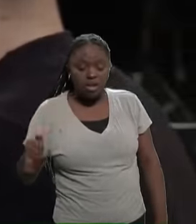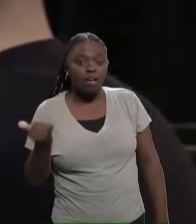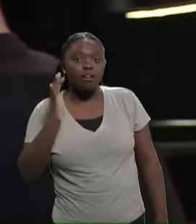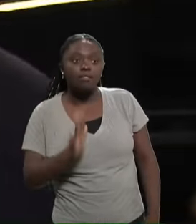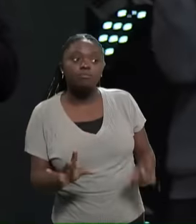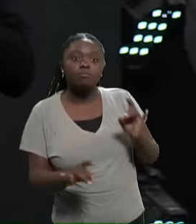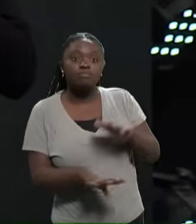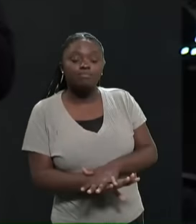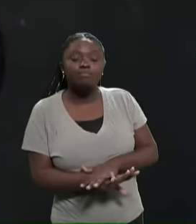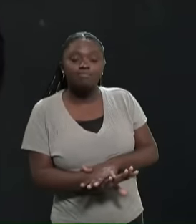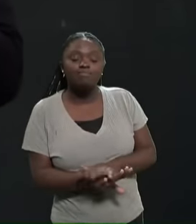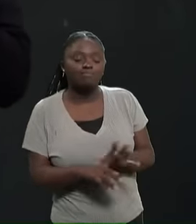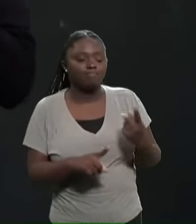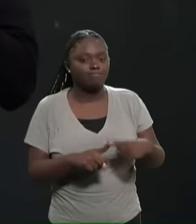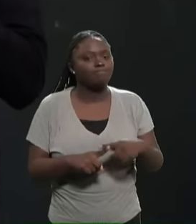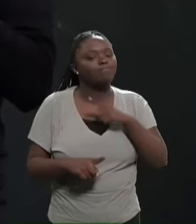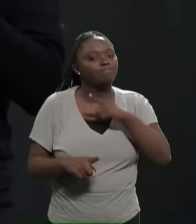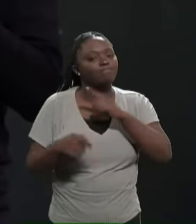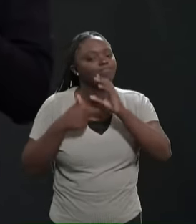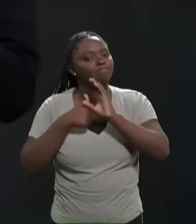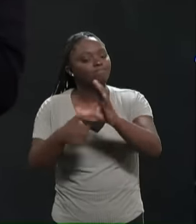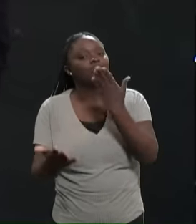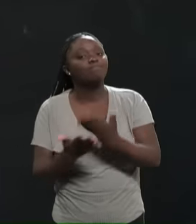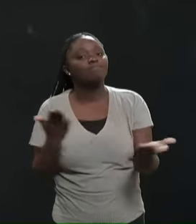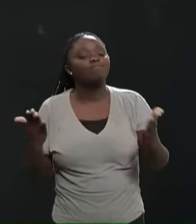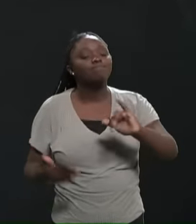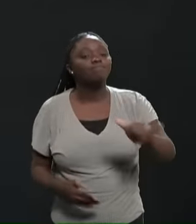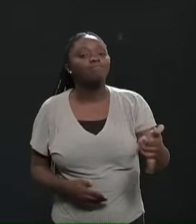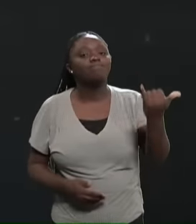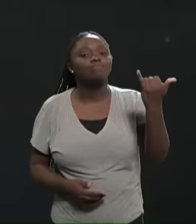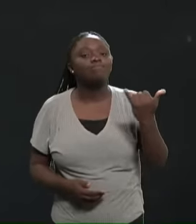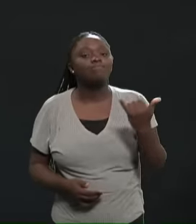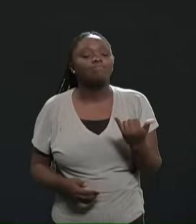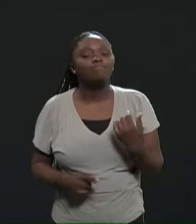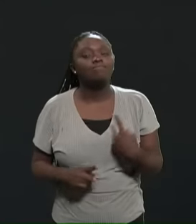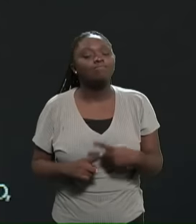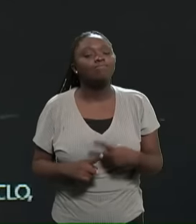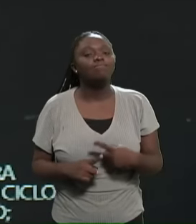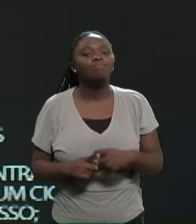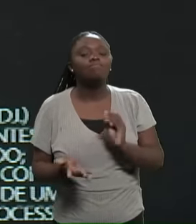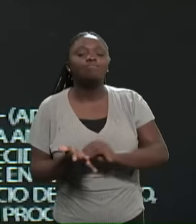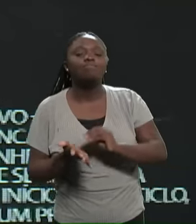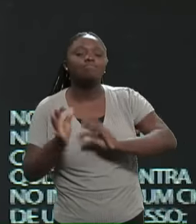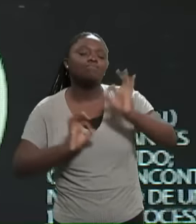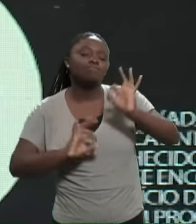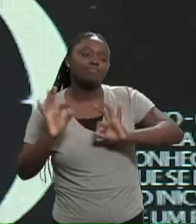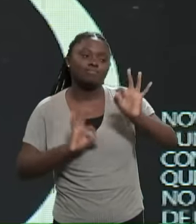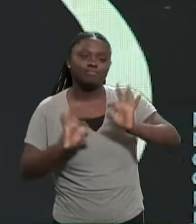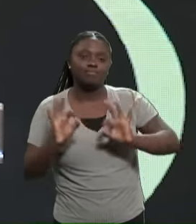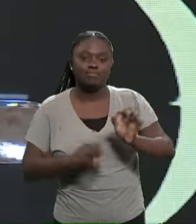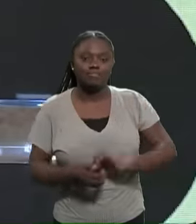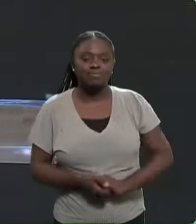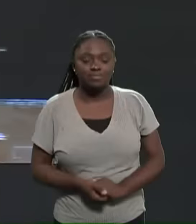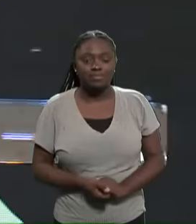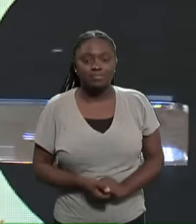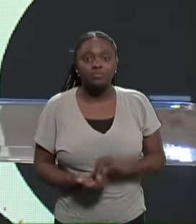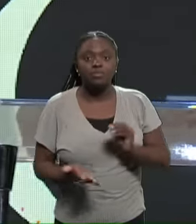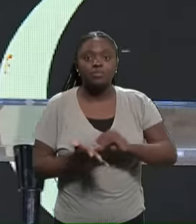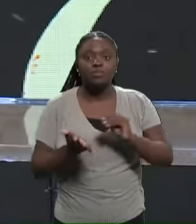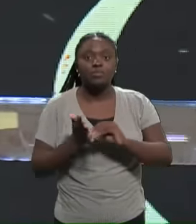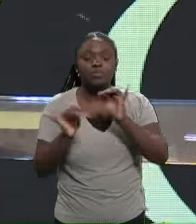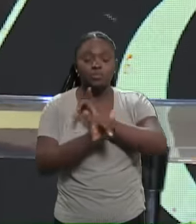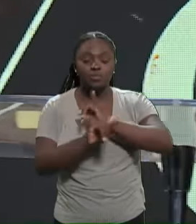pronto. Porque tem crente que perde oportunidade só por falta de preparação. A falta de